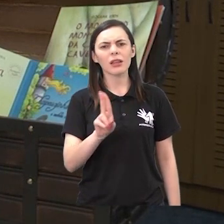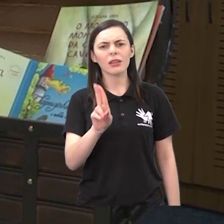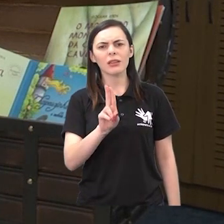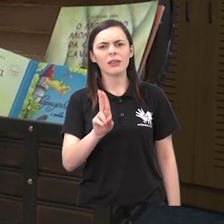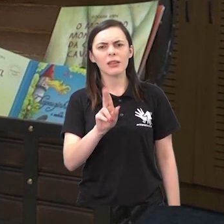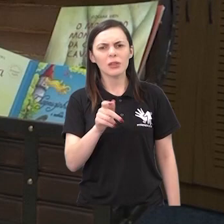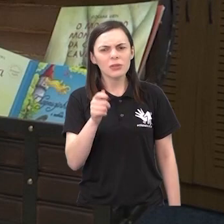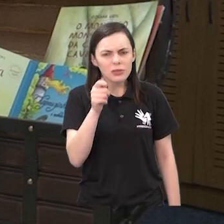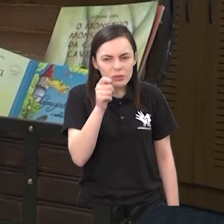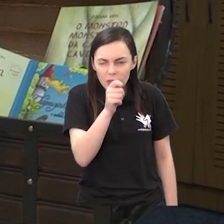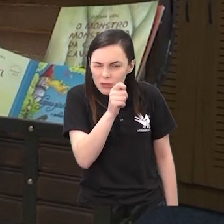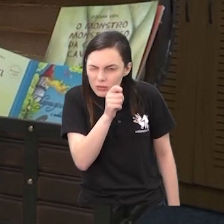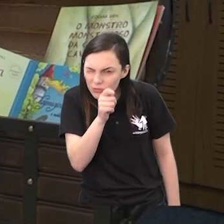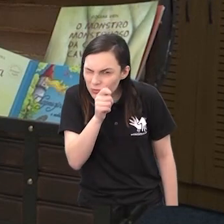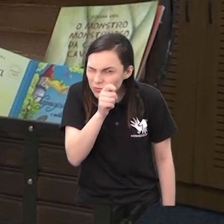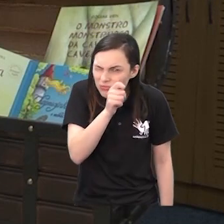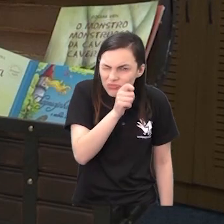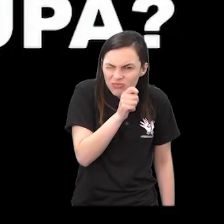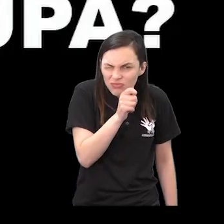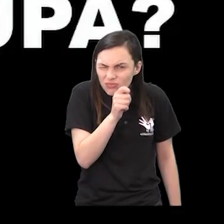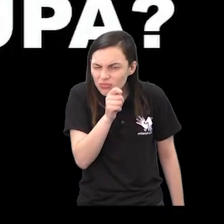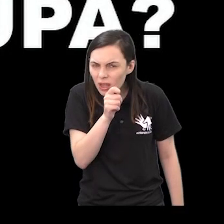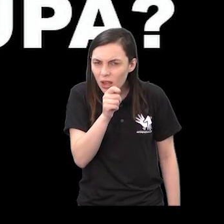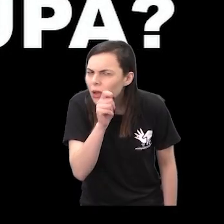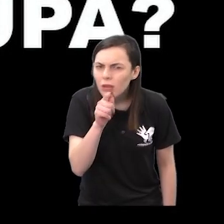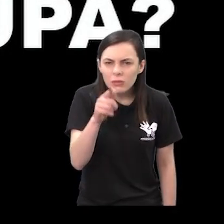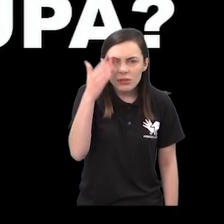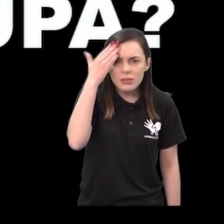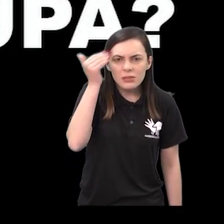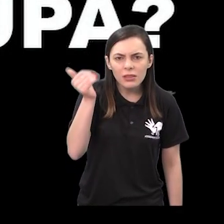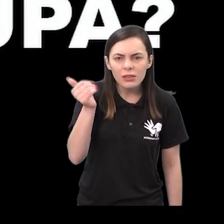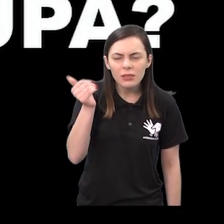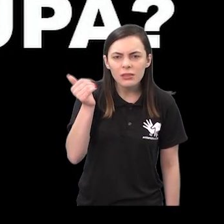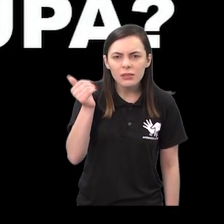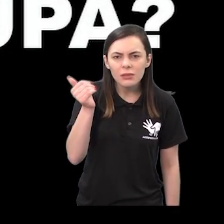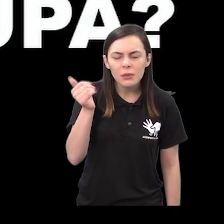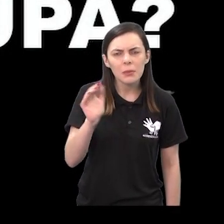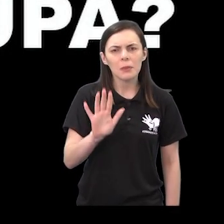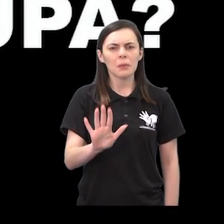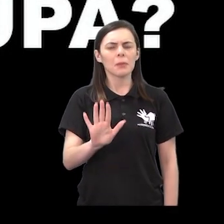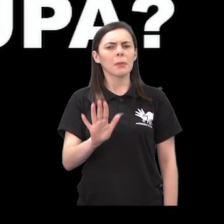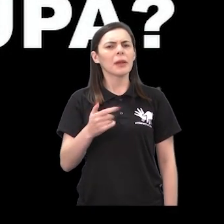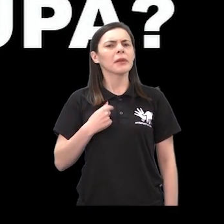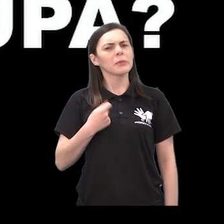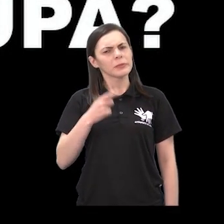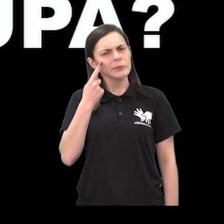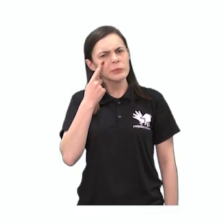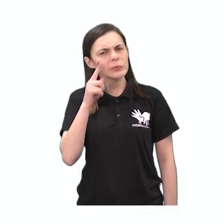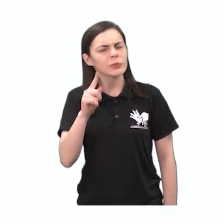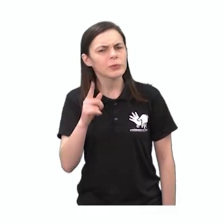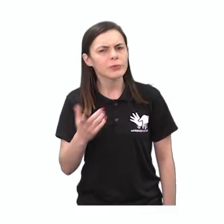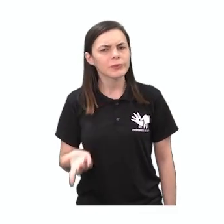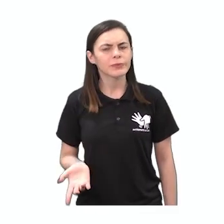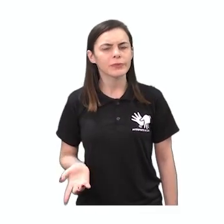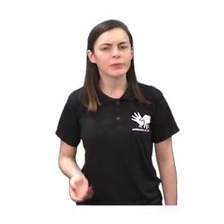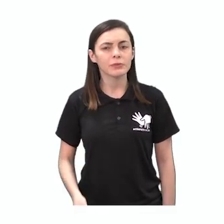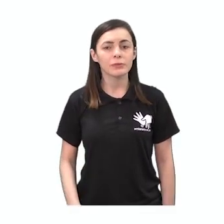Gente, quem usa lupa? Vocês sabem? Vocês sabem também? Não, mas espera aí, eu quero